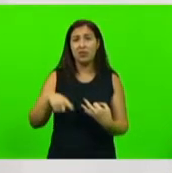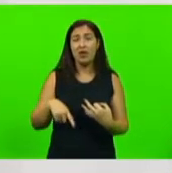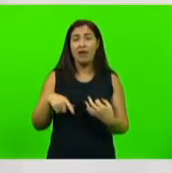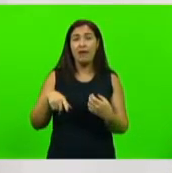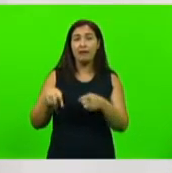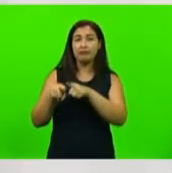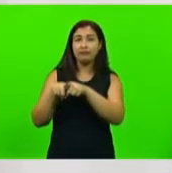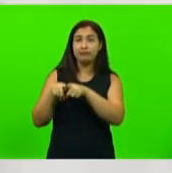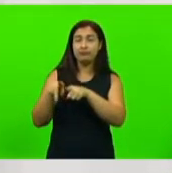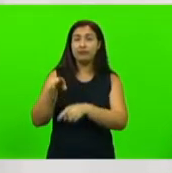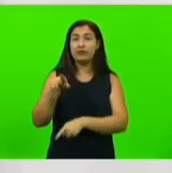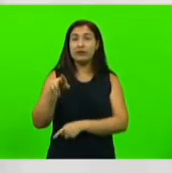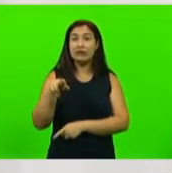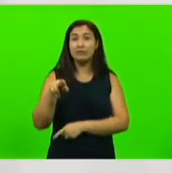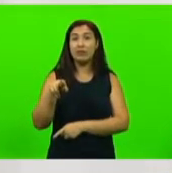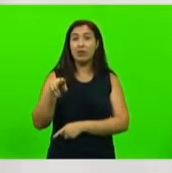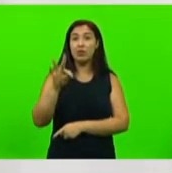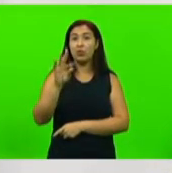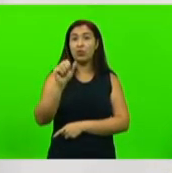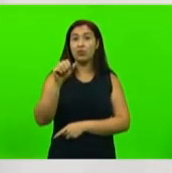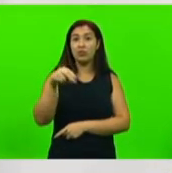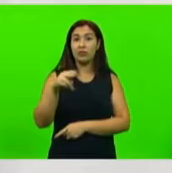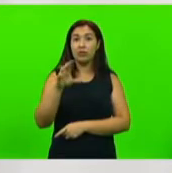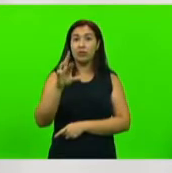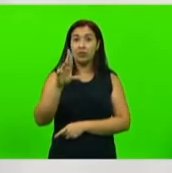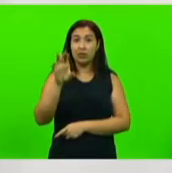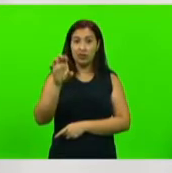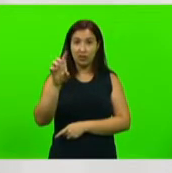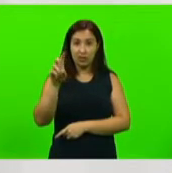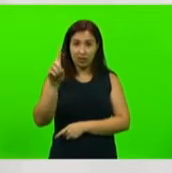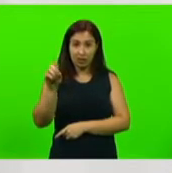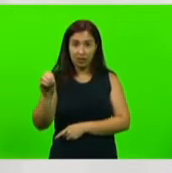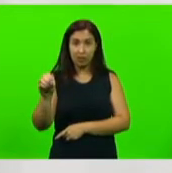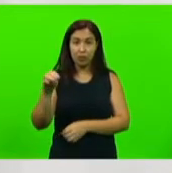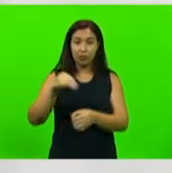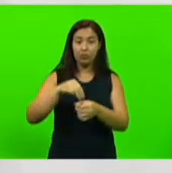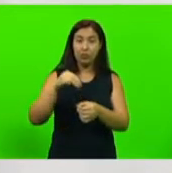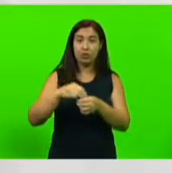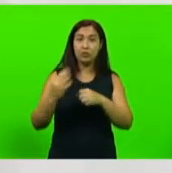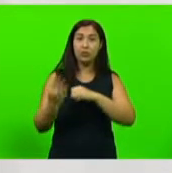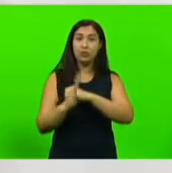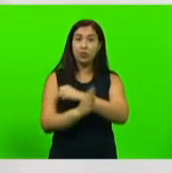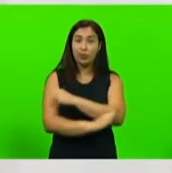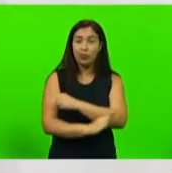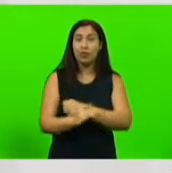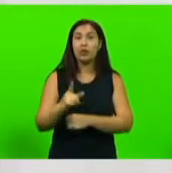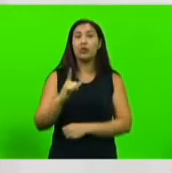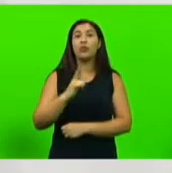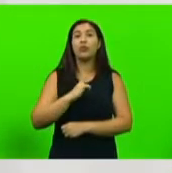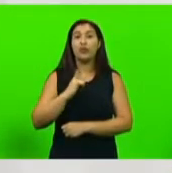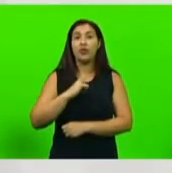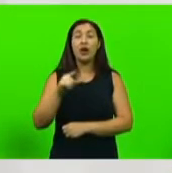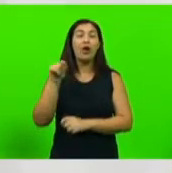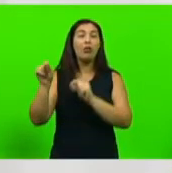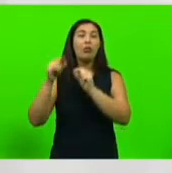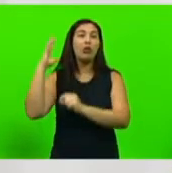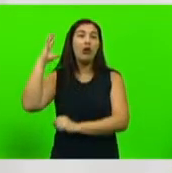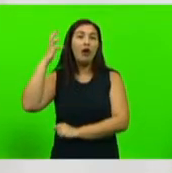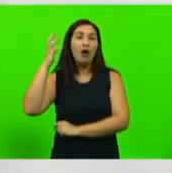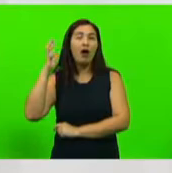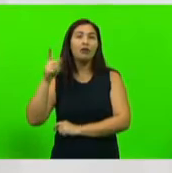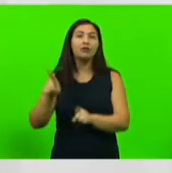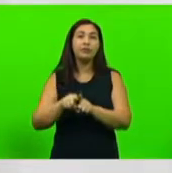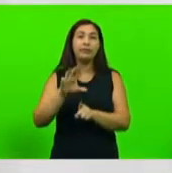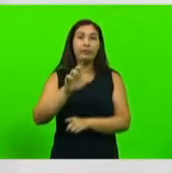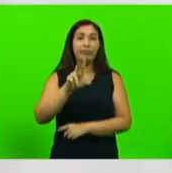Tancredo, que é vereador no município de Tubarão, que também tem as rádios, e o Cláudio Roberto,